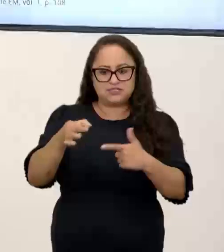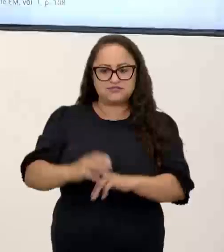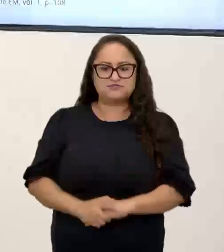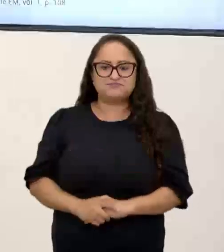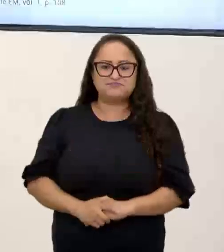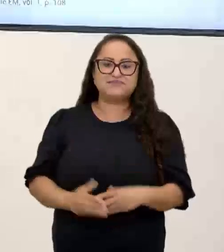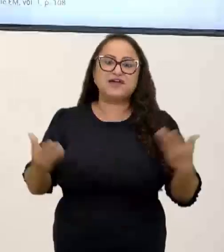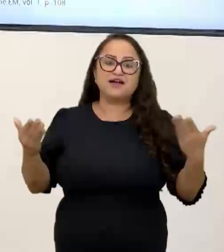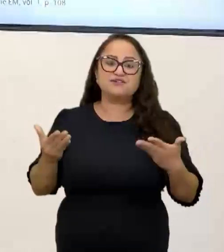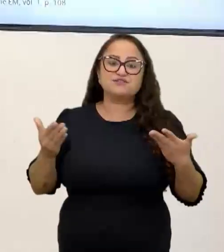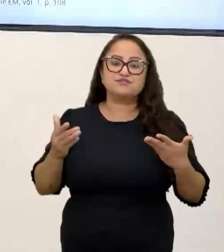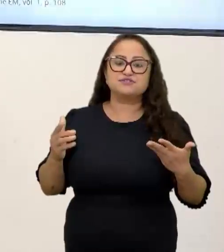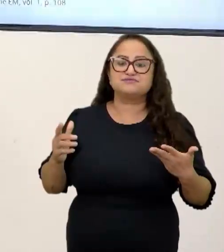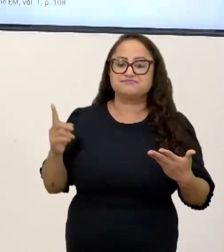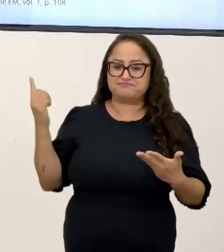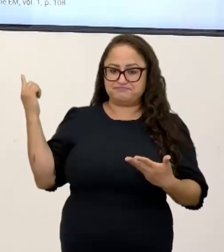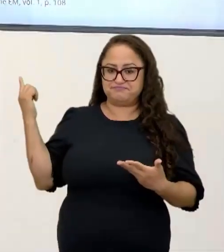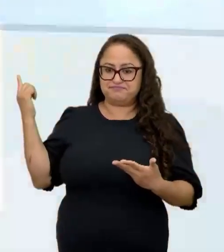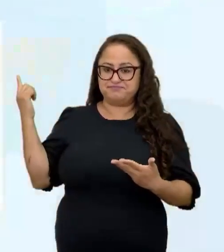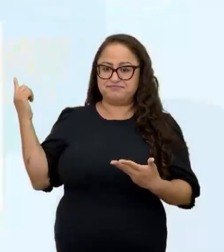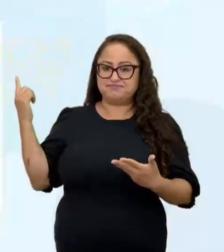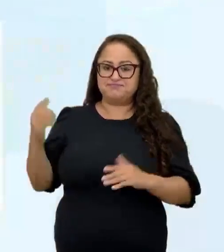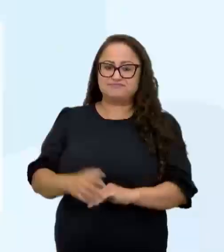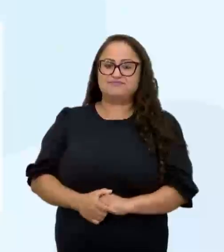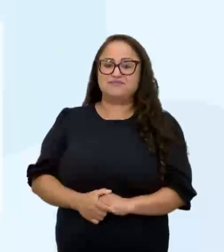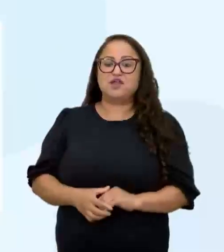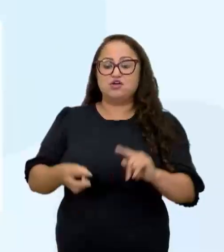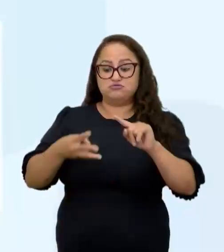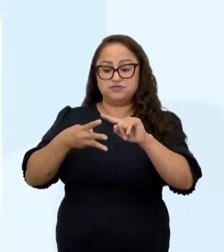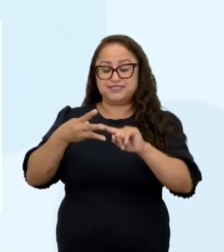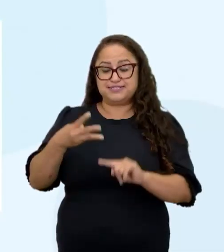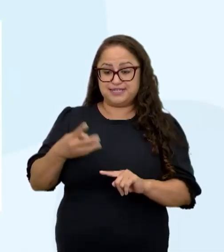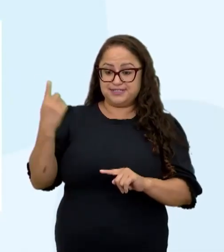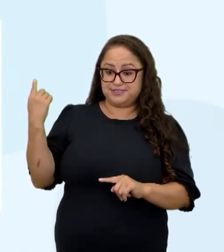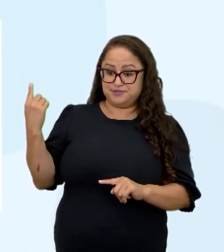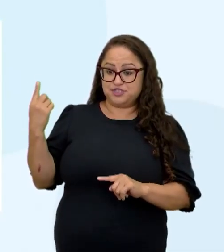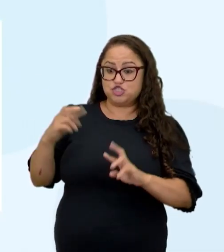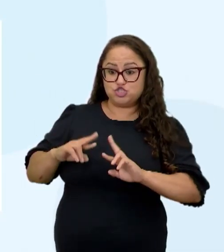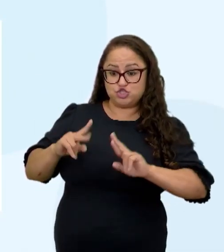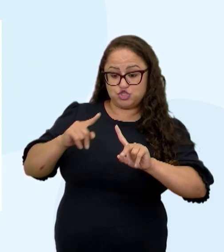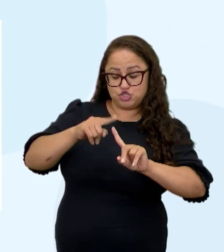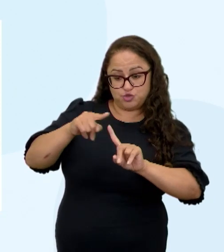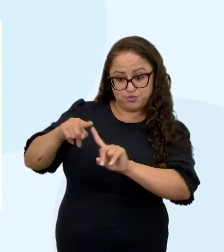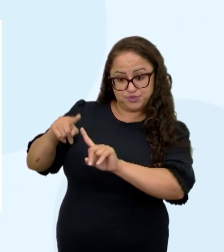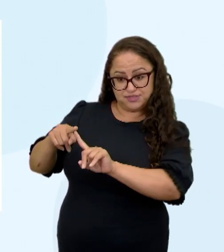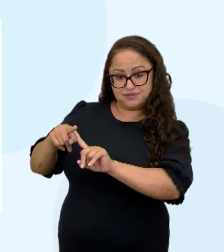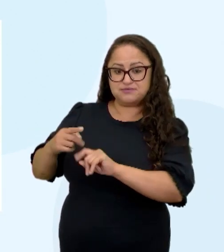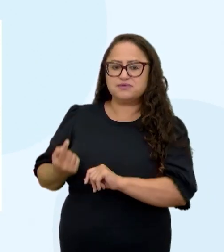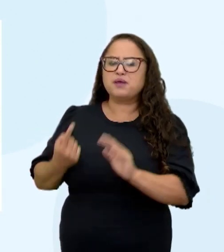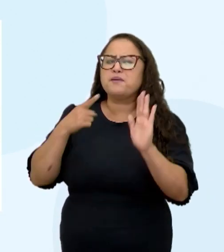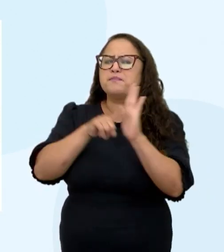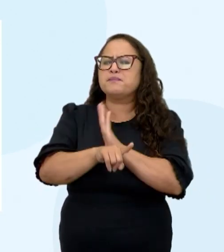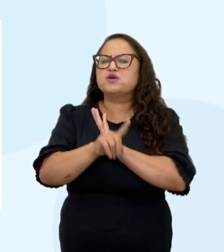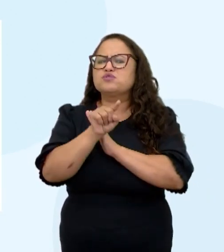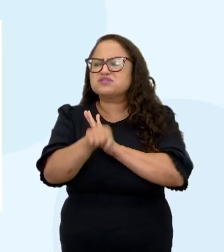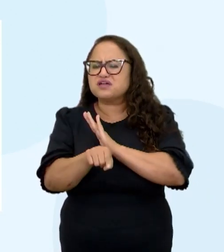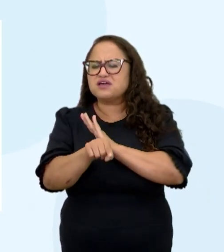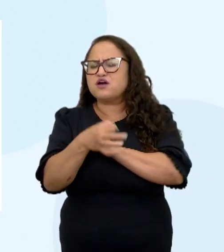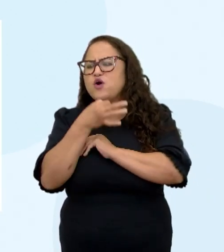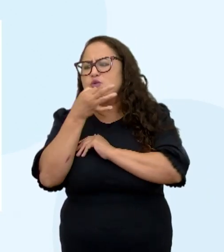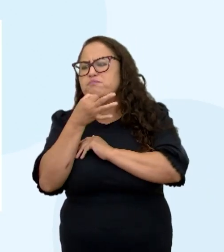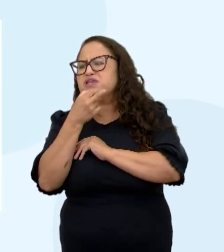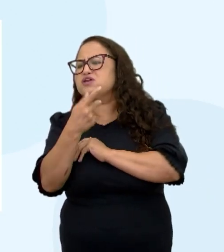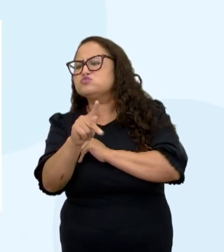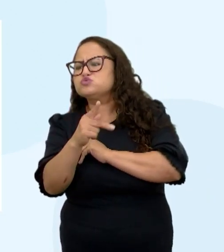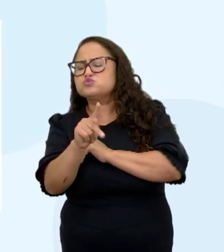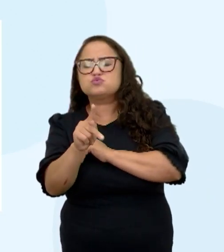vem a grande questão. Pode colocar para eles. Coloquei os 3 ladrilhamentos na tela. A minha pergunta é, na sua